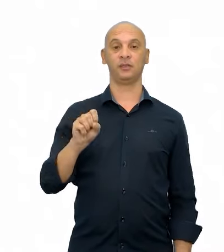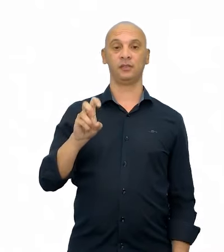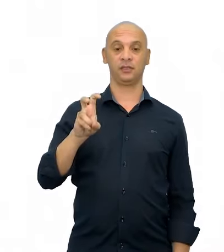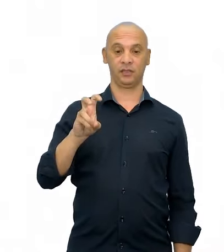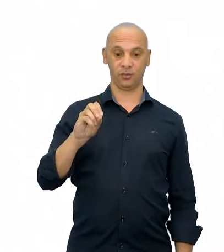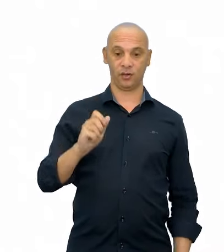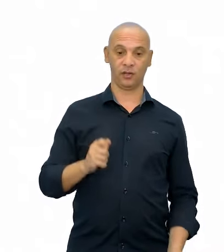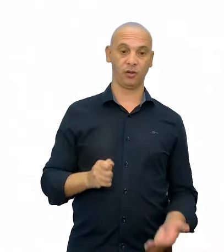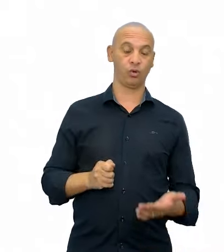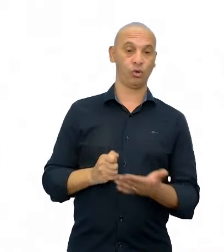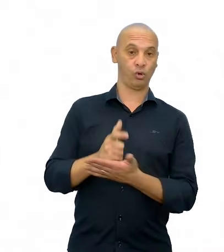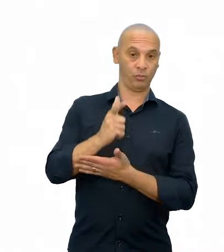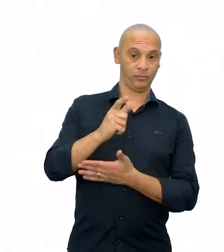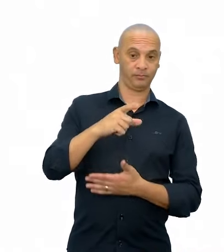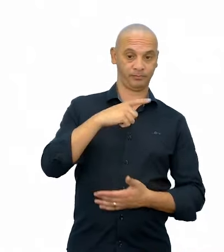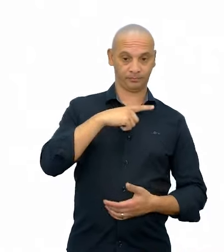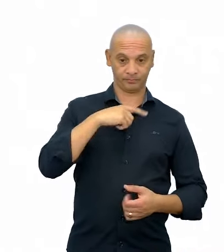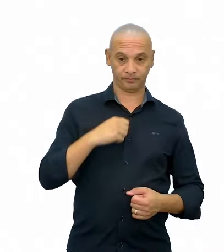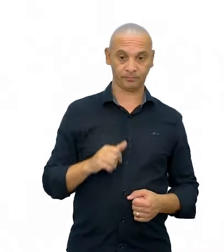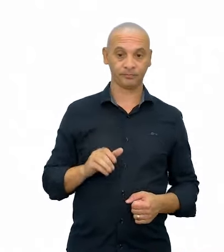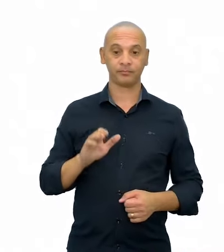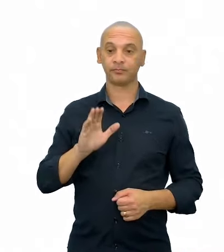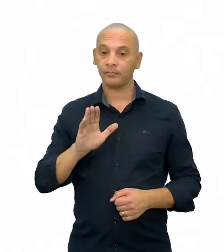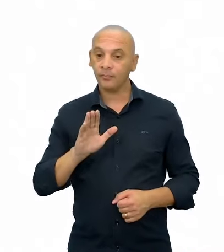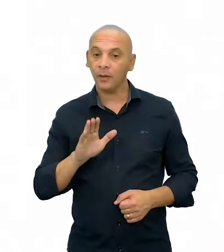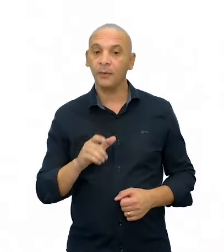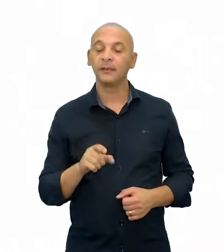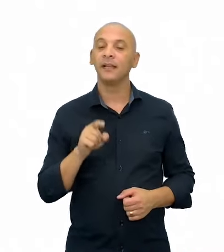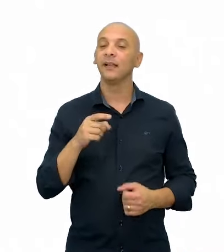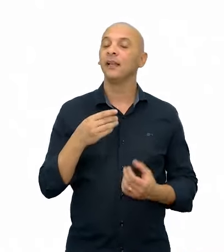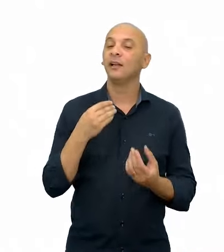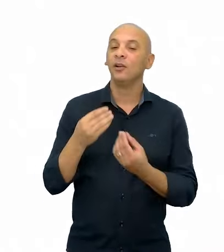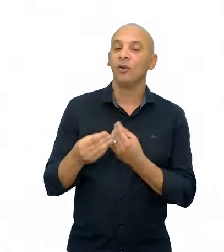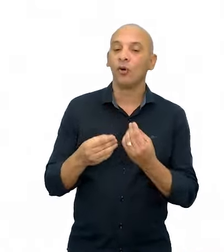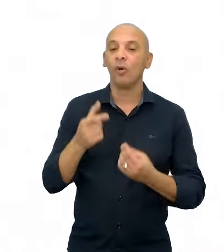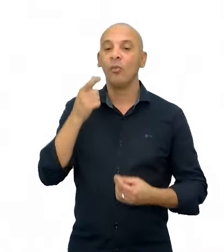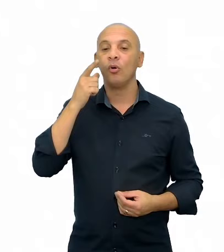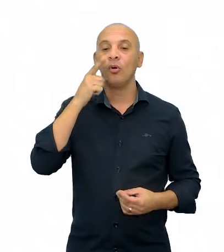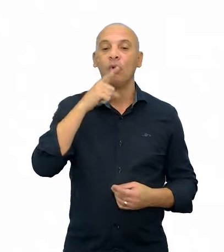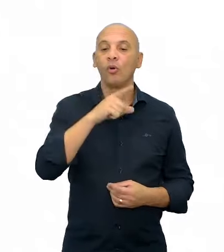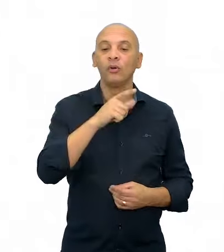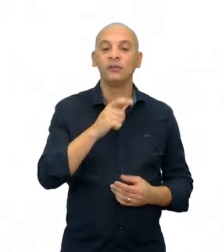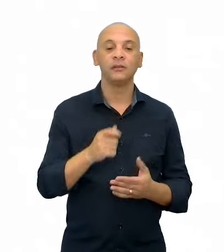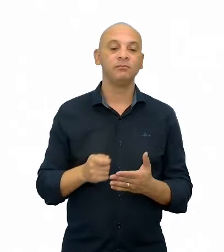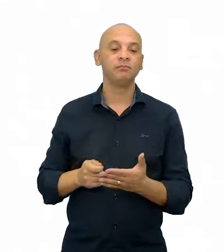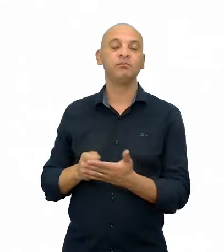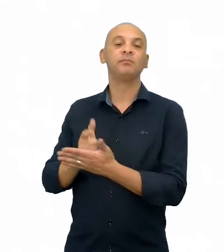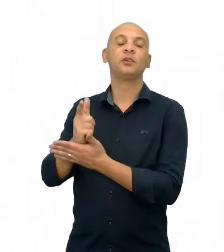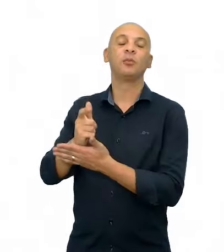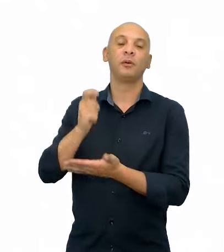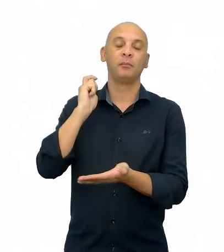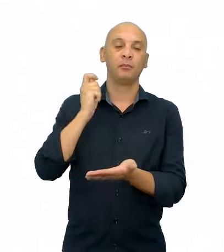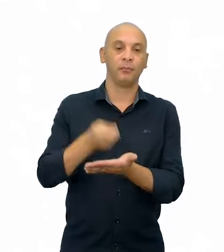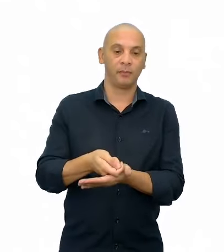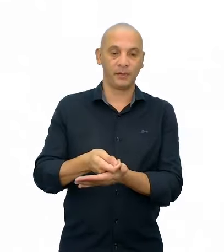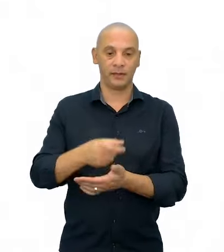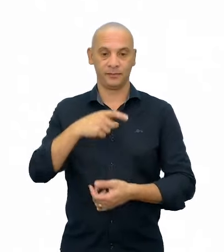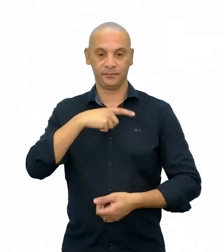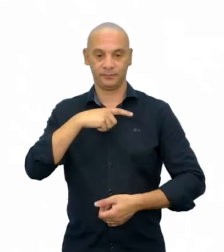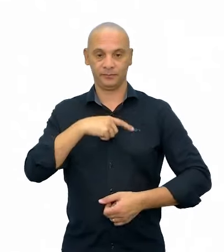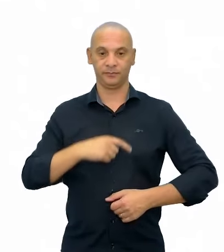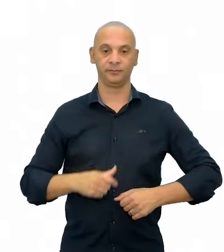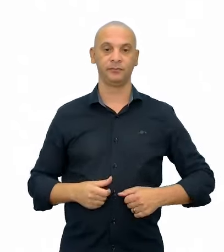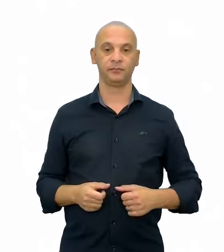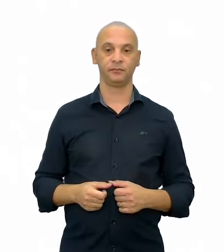R$ 2.850 para comprar o refrigerador. Nesse contexto, quais opções de adquirir o produto